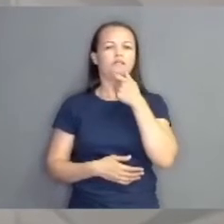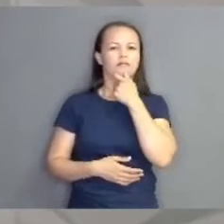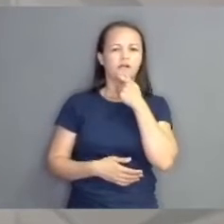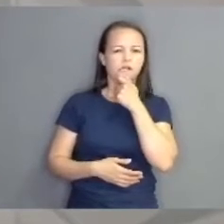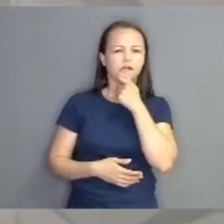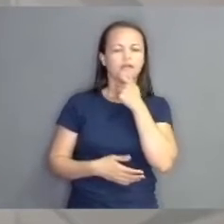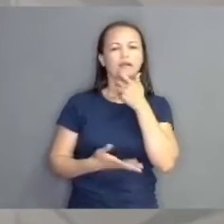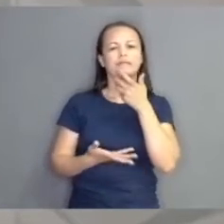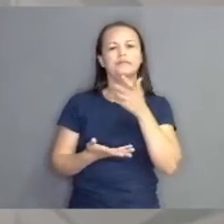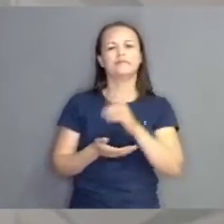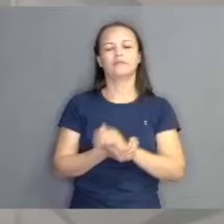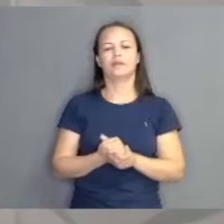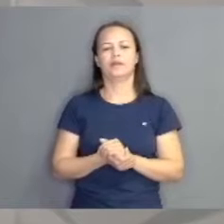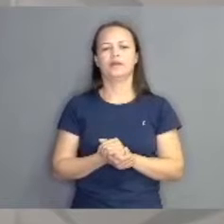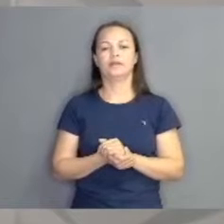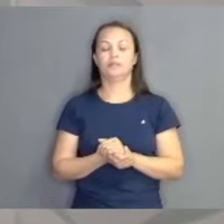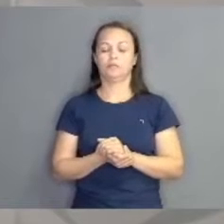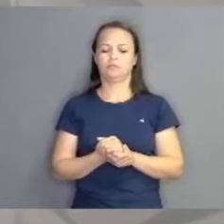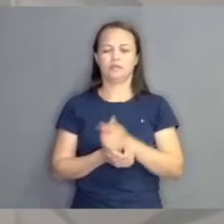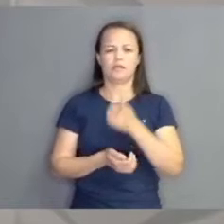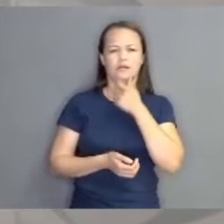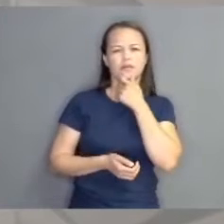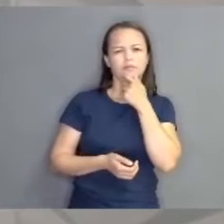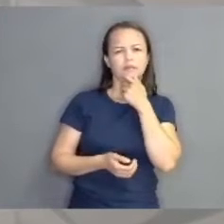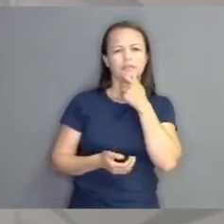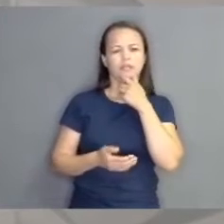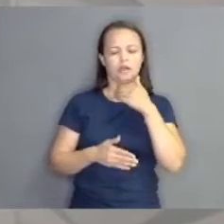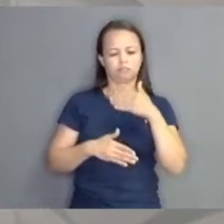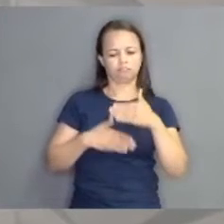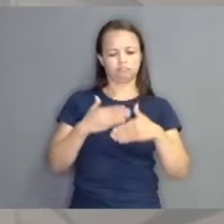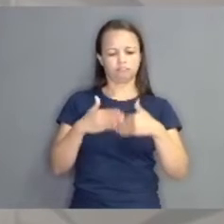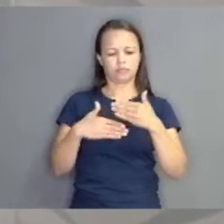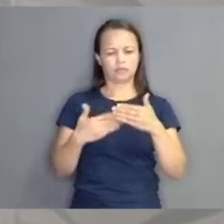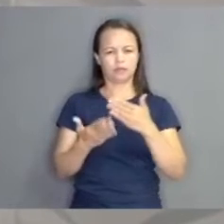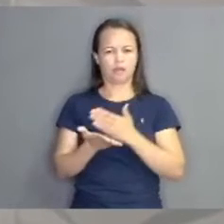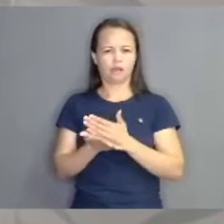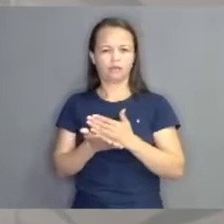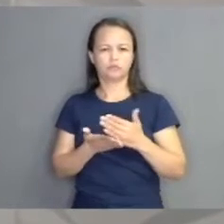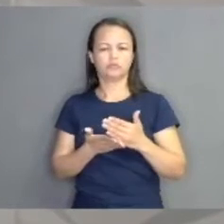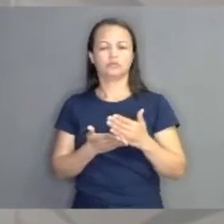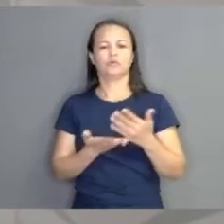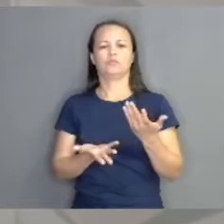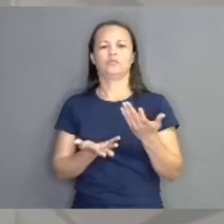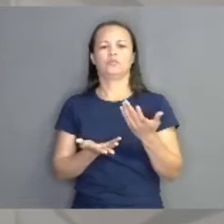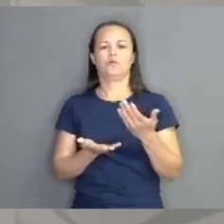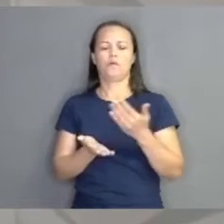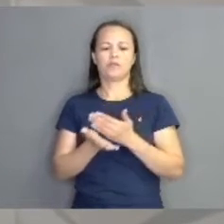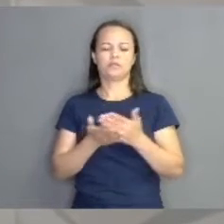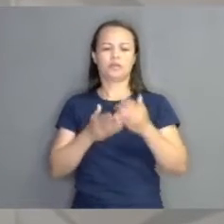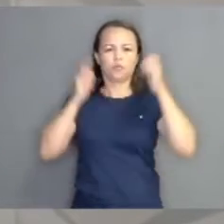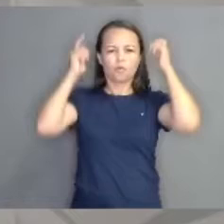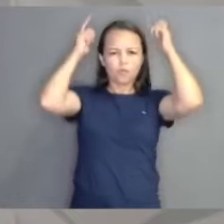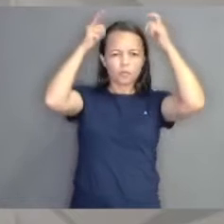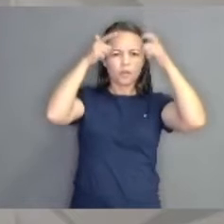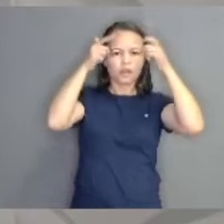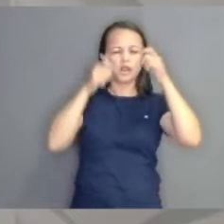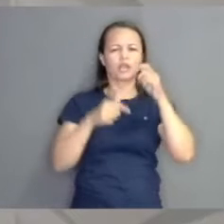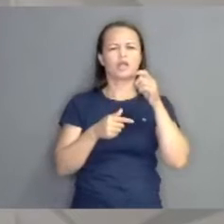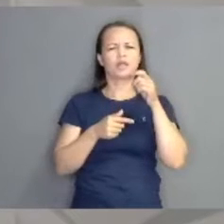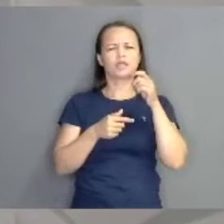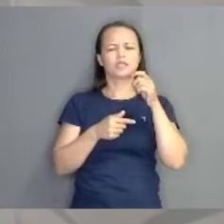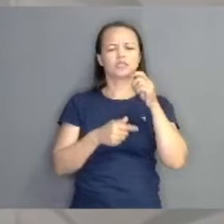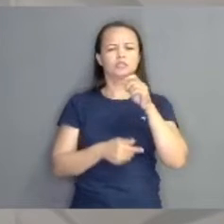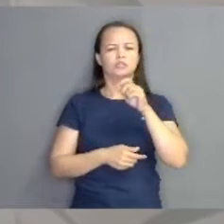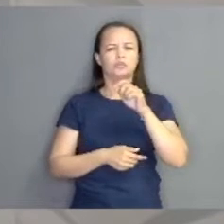pessoal, que teria inicialmente começado com um rei chamado João Sem Terra. Professor, um rei chamado João